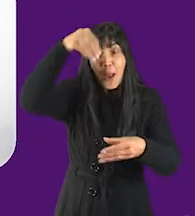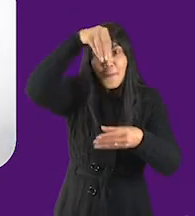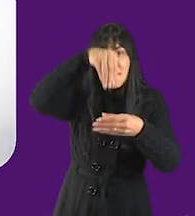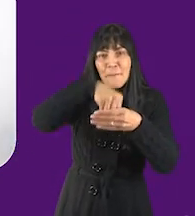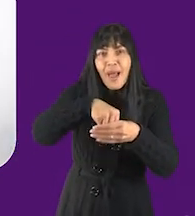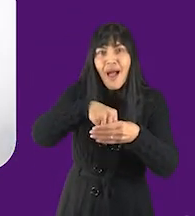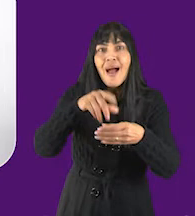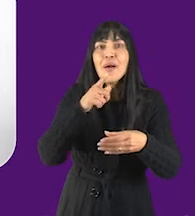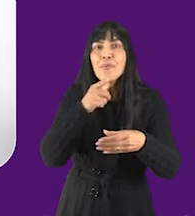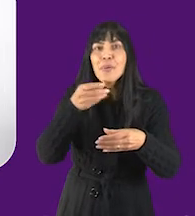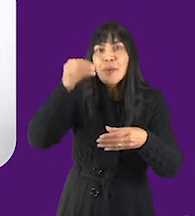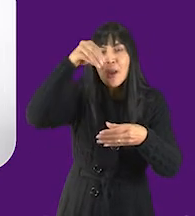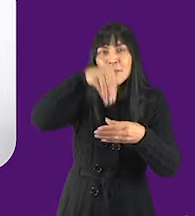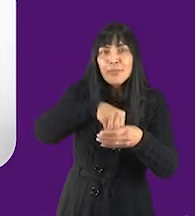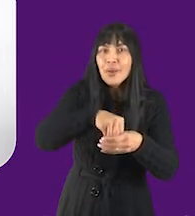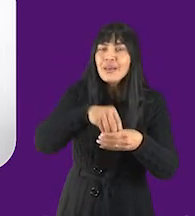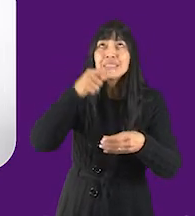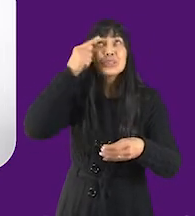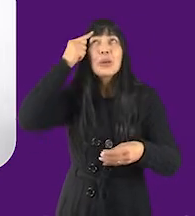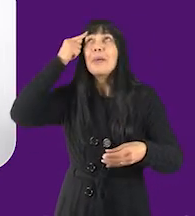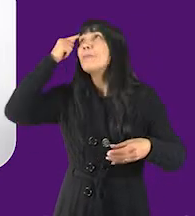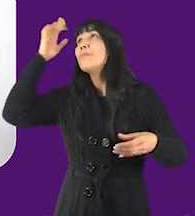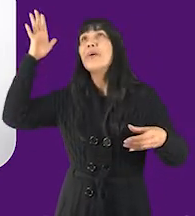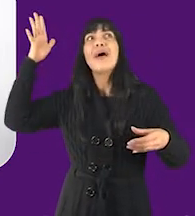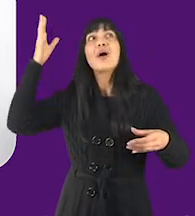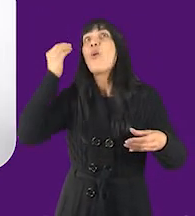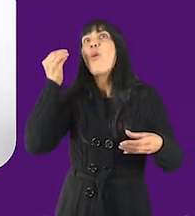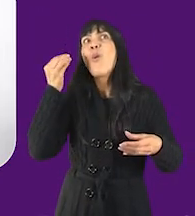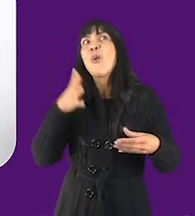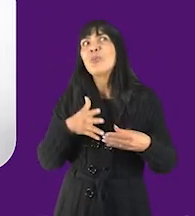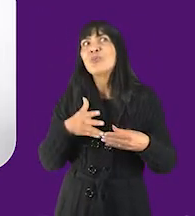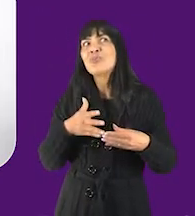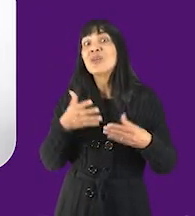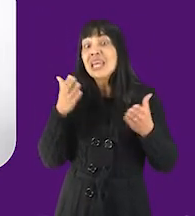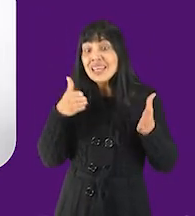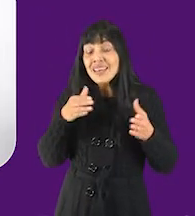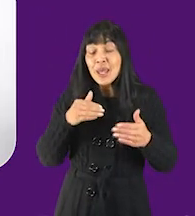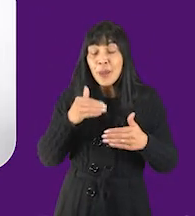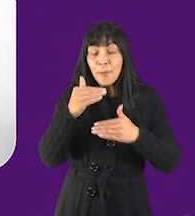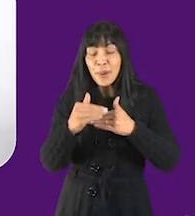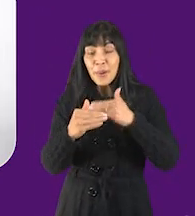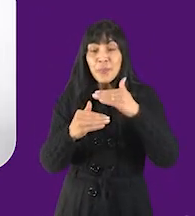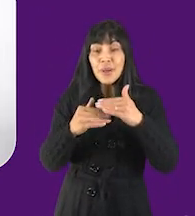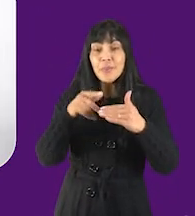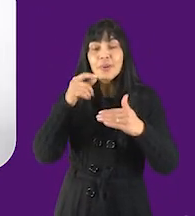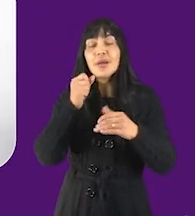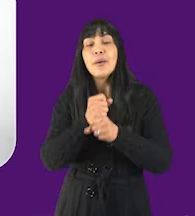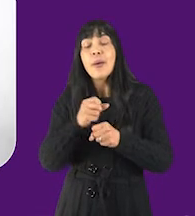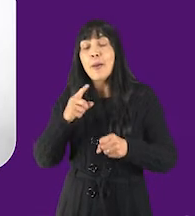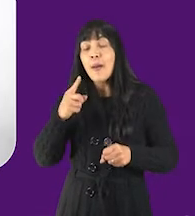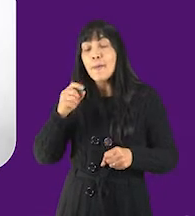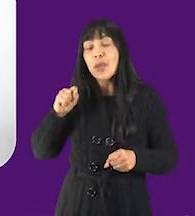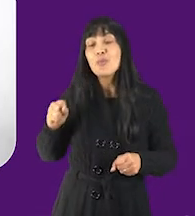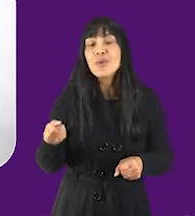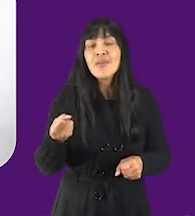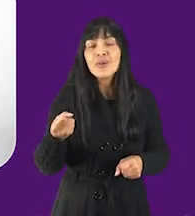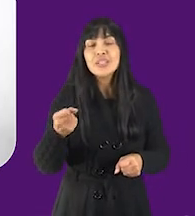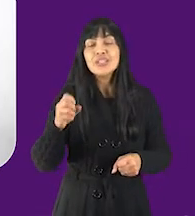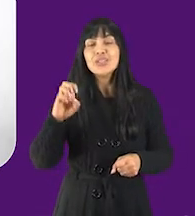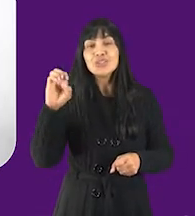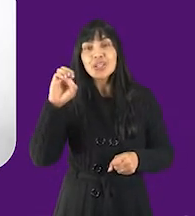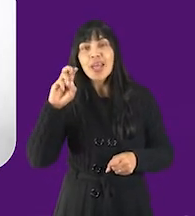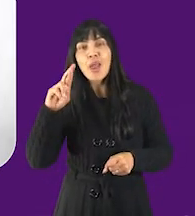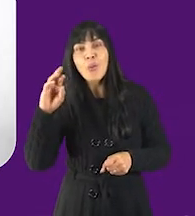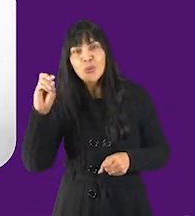armazenar uma bebida de um jeito mais jamais pensado há 70 anos. E a cada ano, hoje, nós investimos quase meio bilhão de euros em